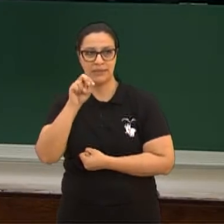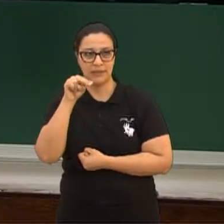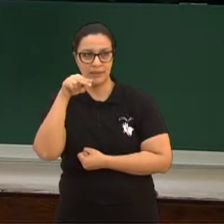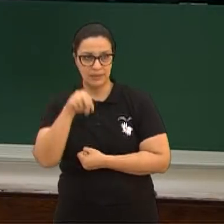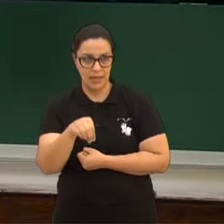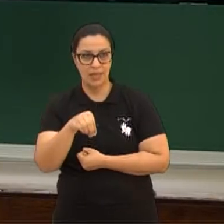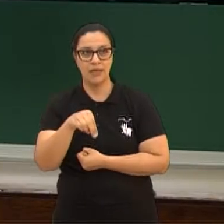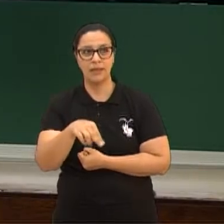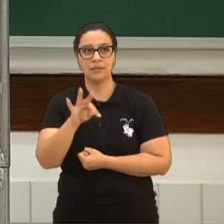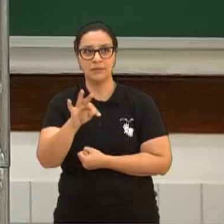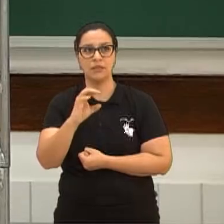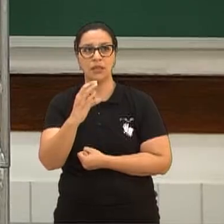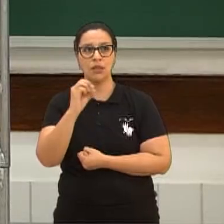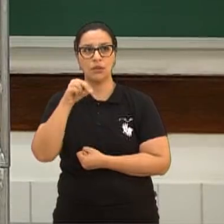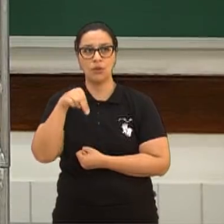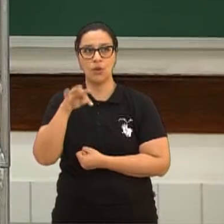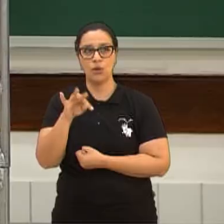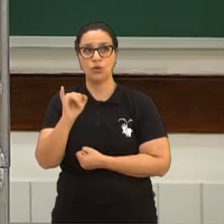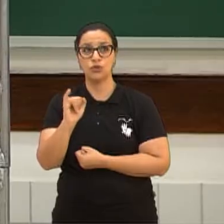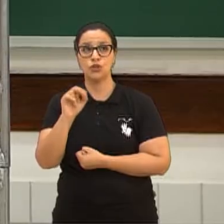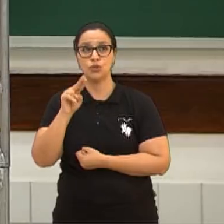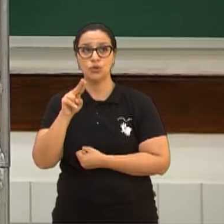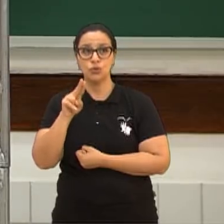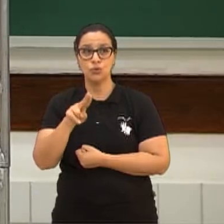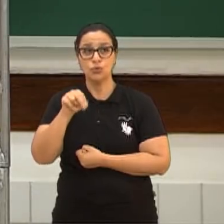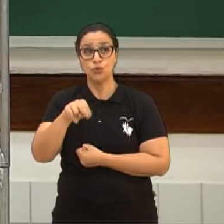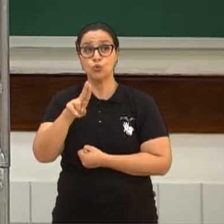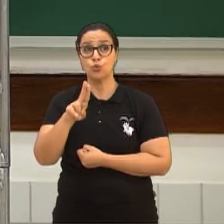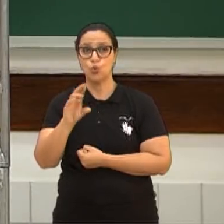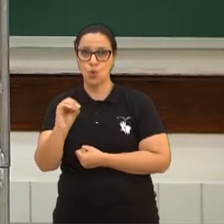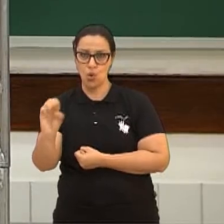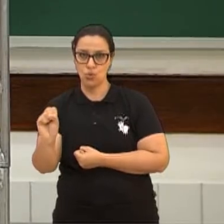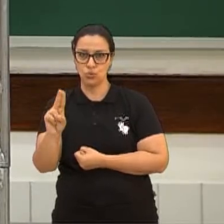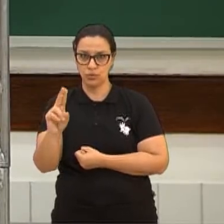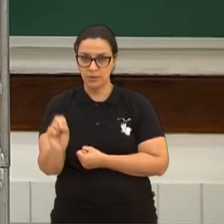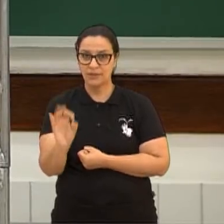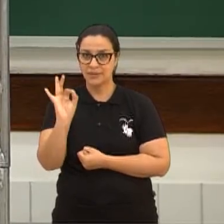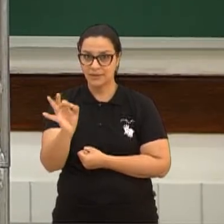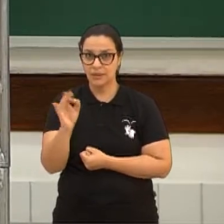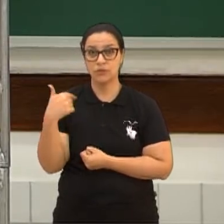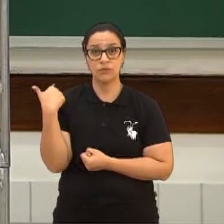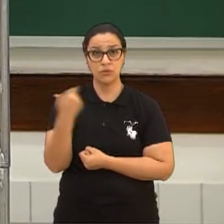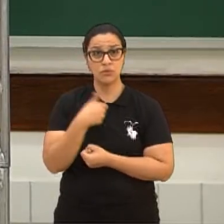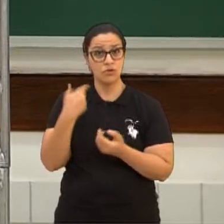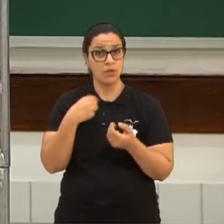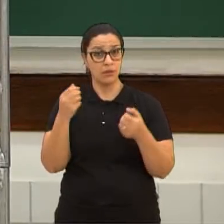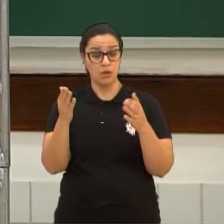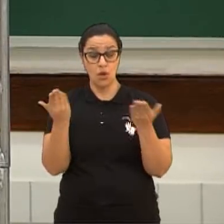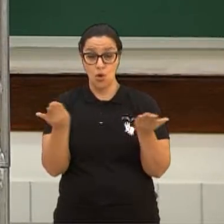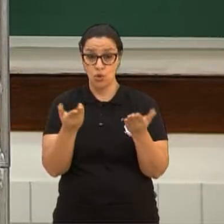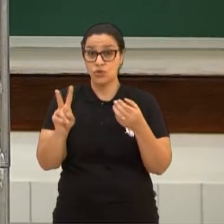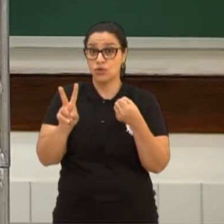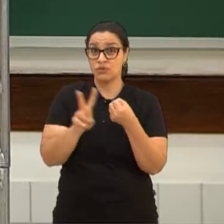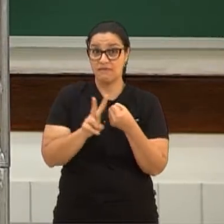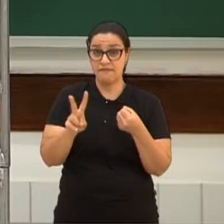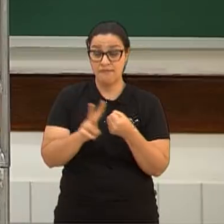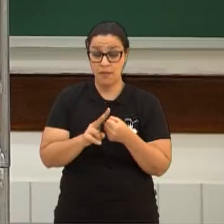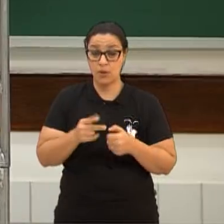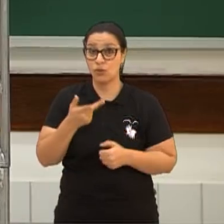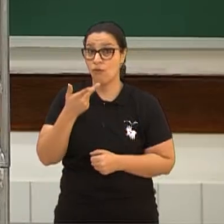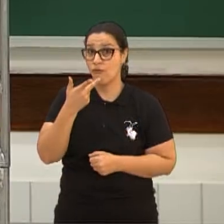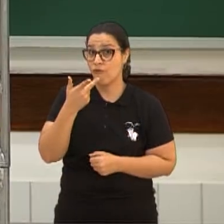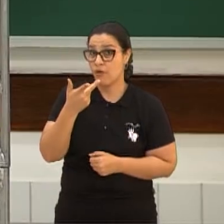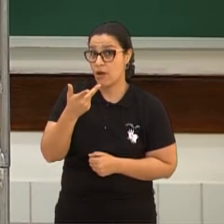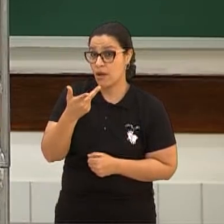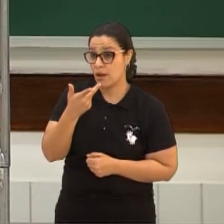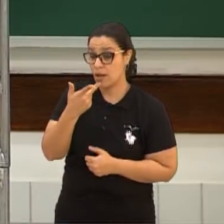então? Lembrando, eu trabalho o Present Continuous quando eu estou